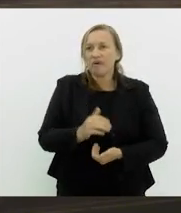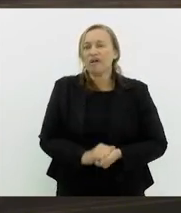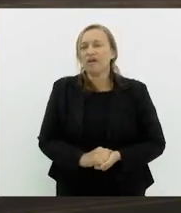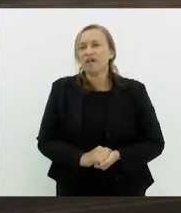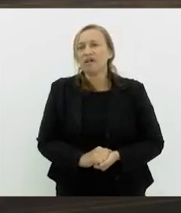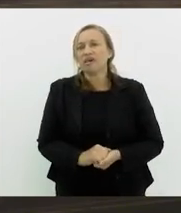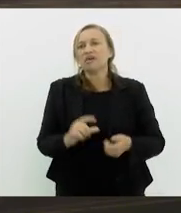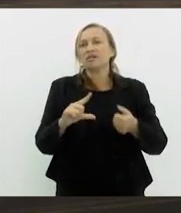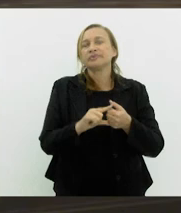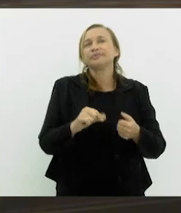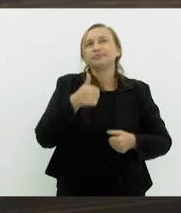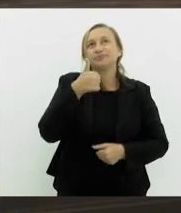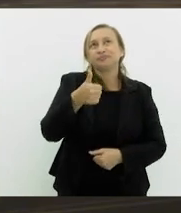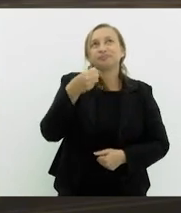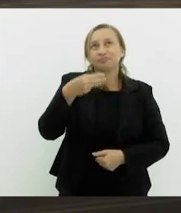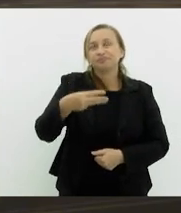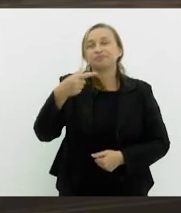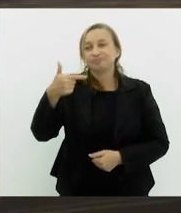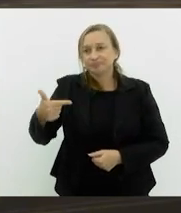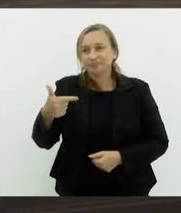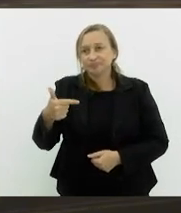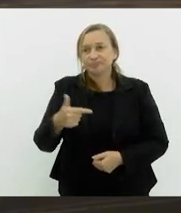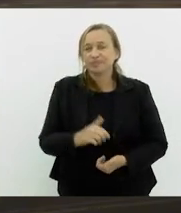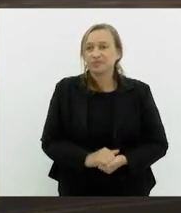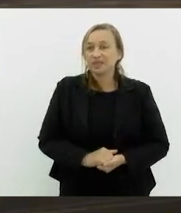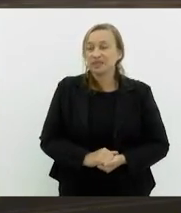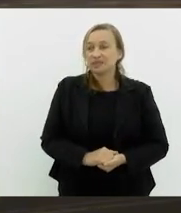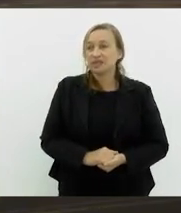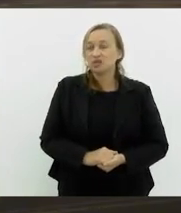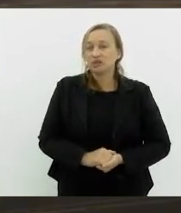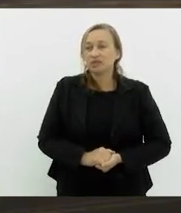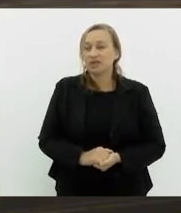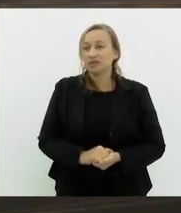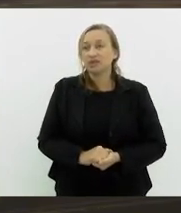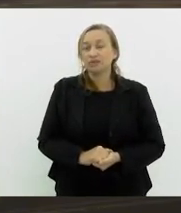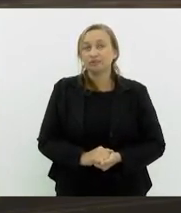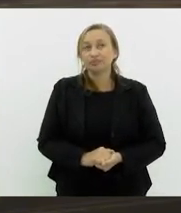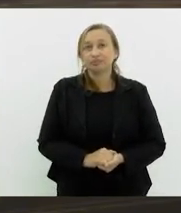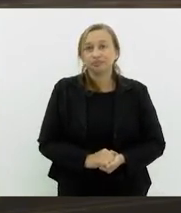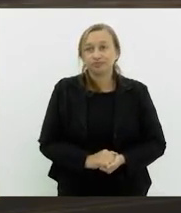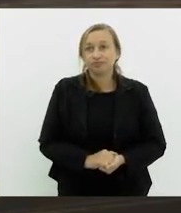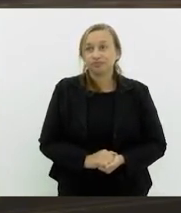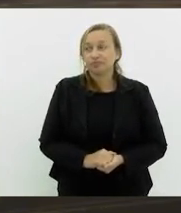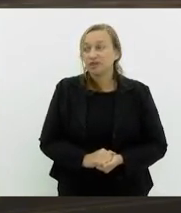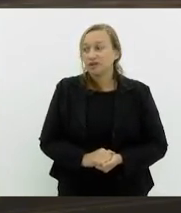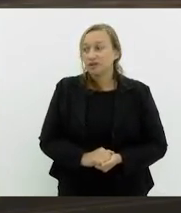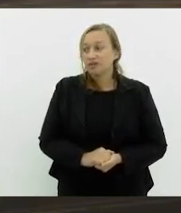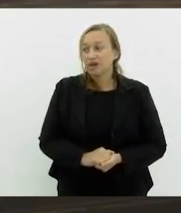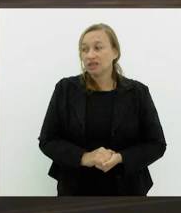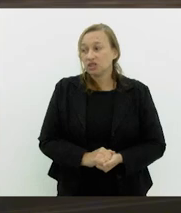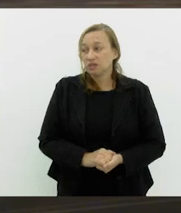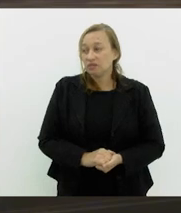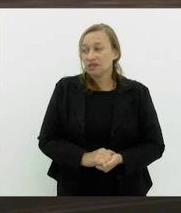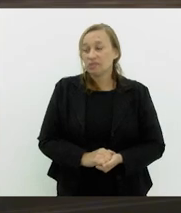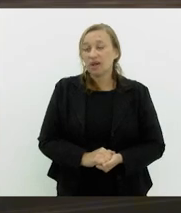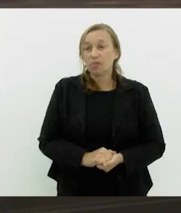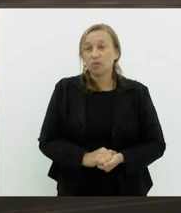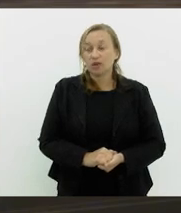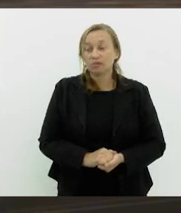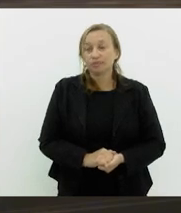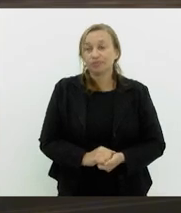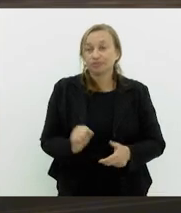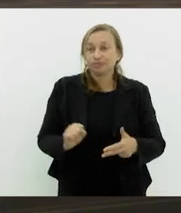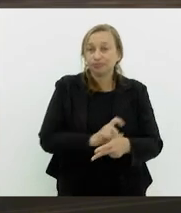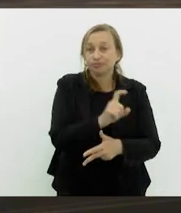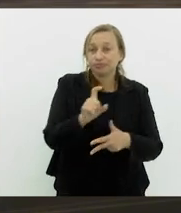artigo 132, topograficamente nas funções essenciais de justiça, que as advocacias do Poder Legislativo